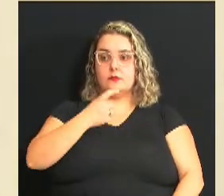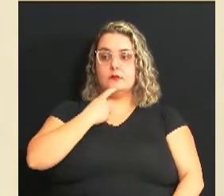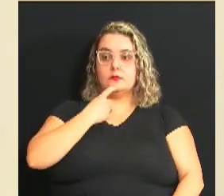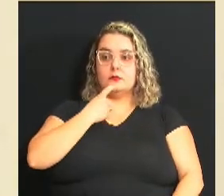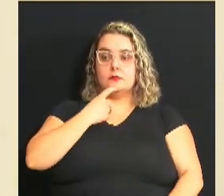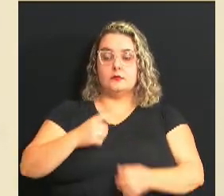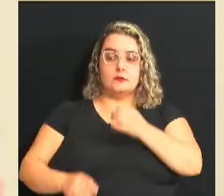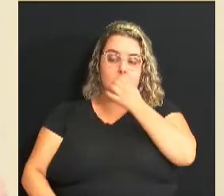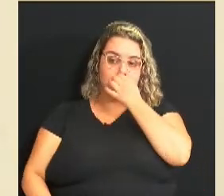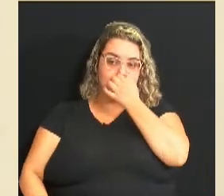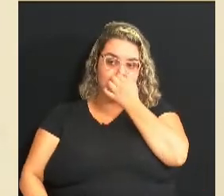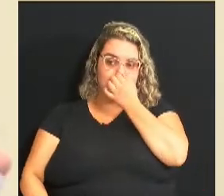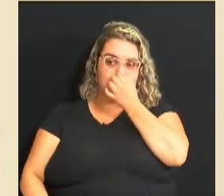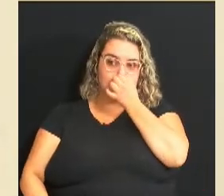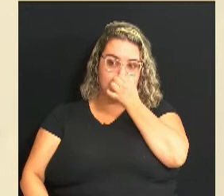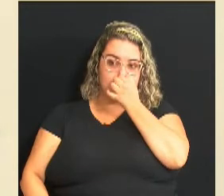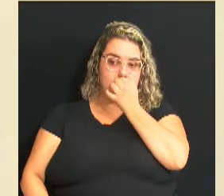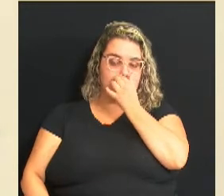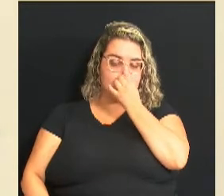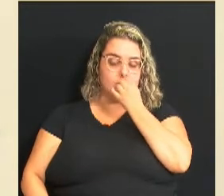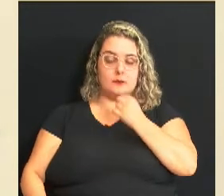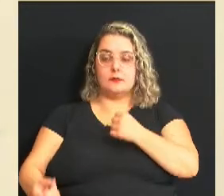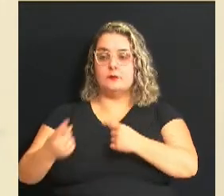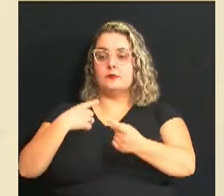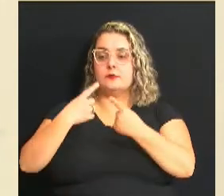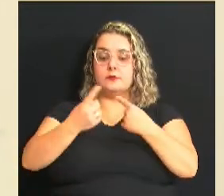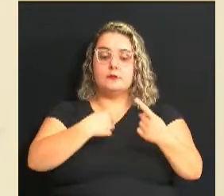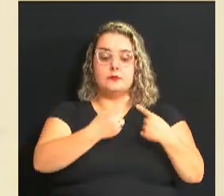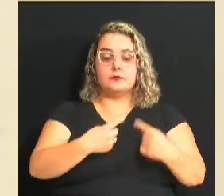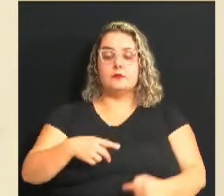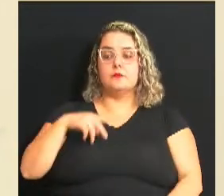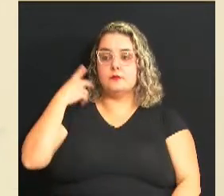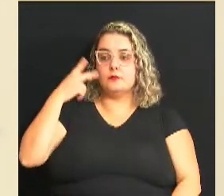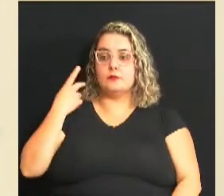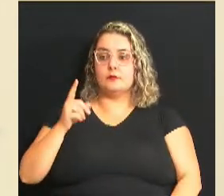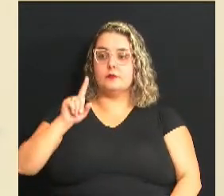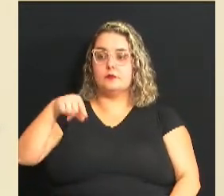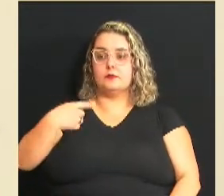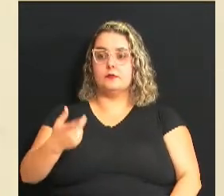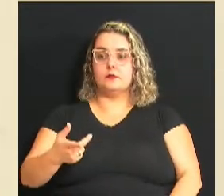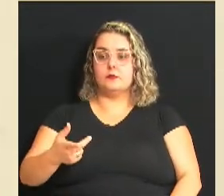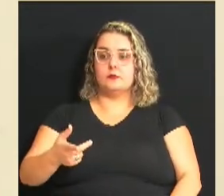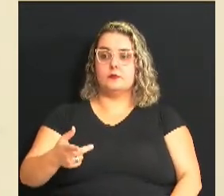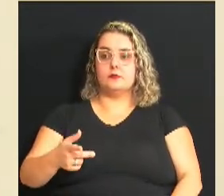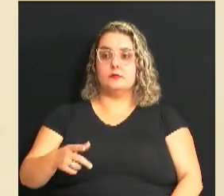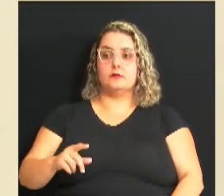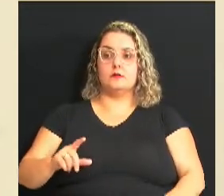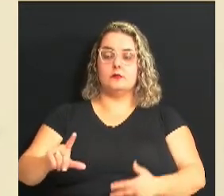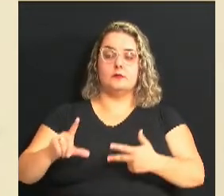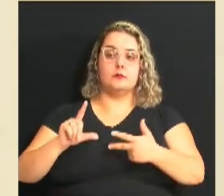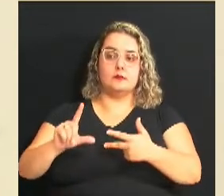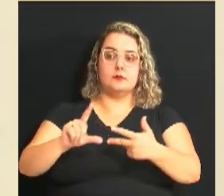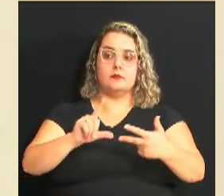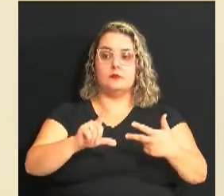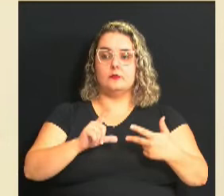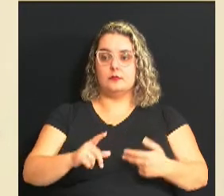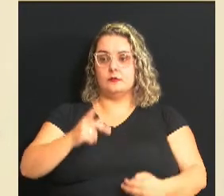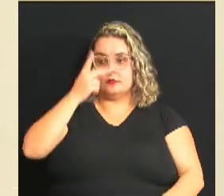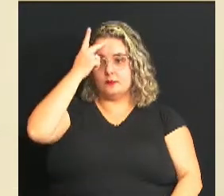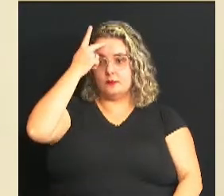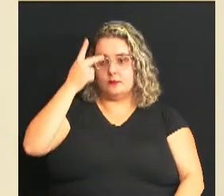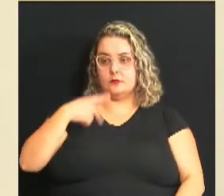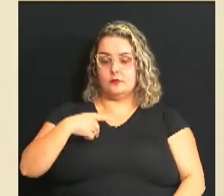no diálogo com os nossos parlamentares aí nas outras casas legislativas e com os próprios